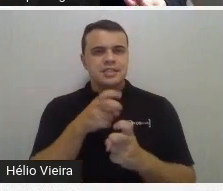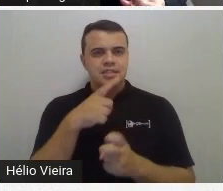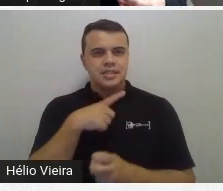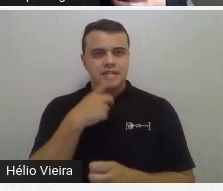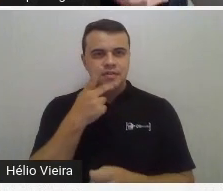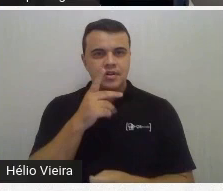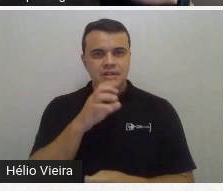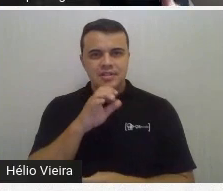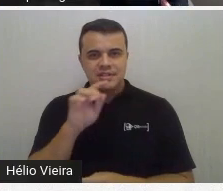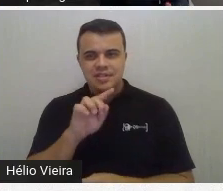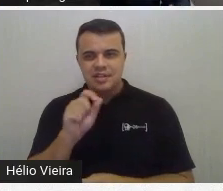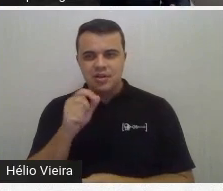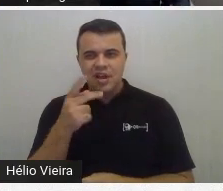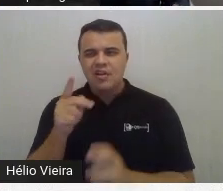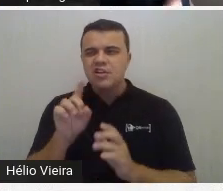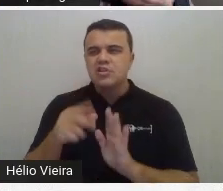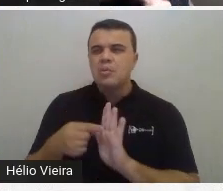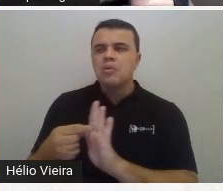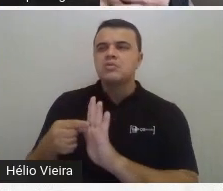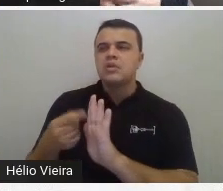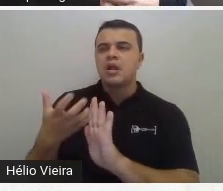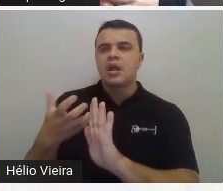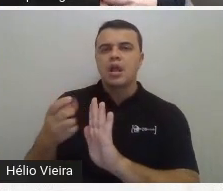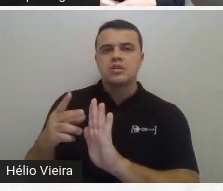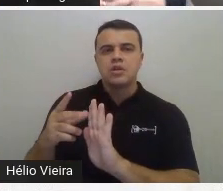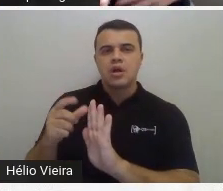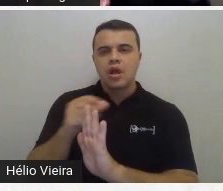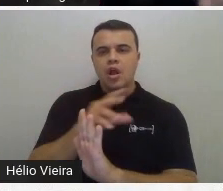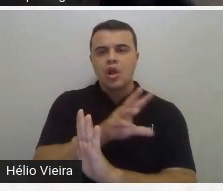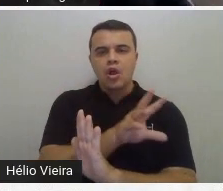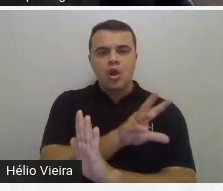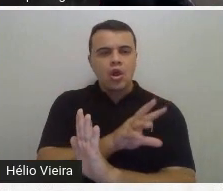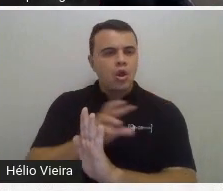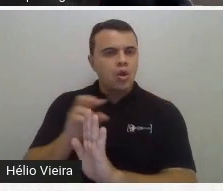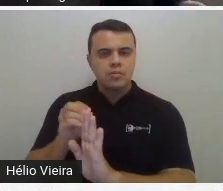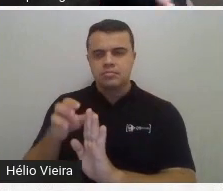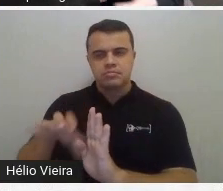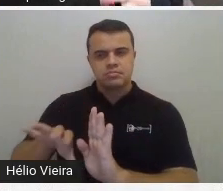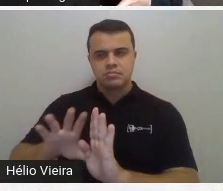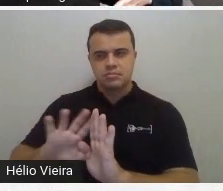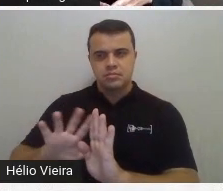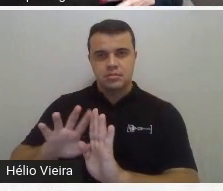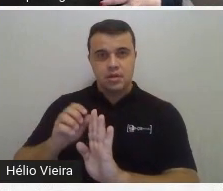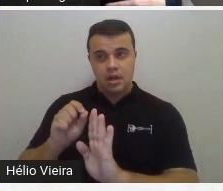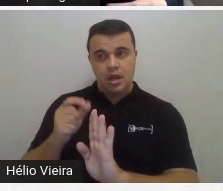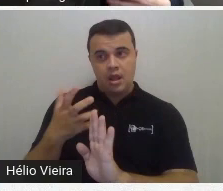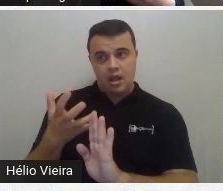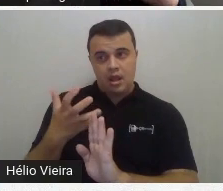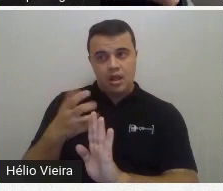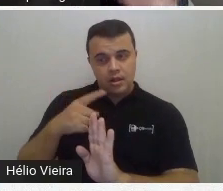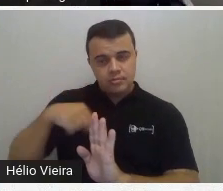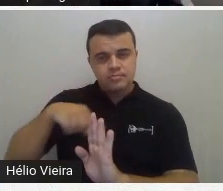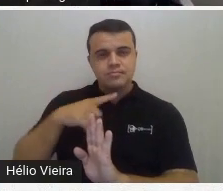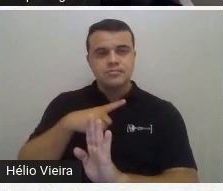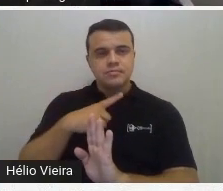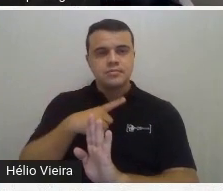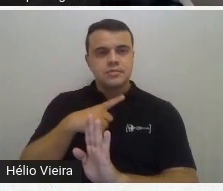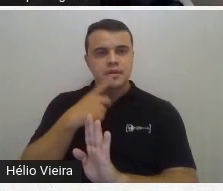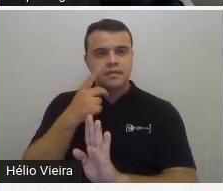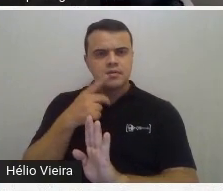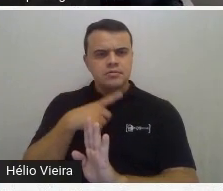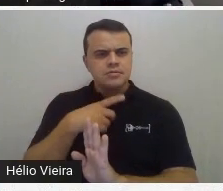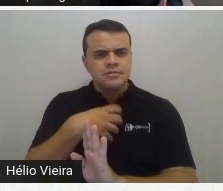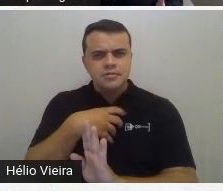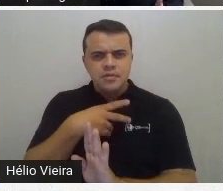para nós? Ele não quer simplesmente reproduzir na tela o que ele viu. Ele quer que nós tenhamos alguma